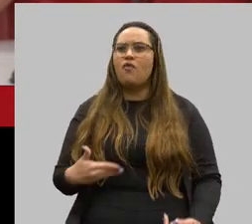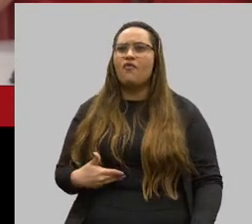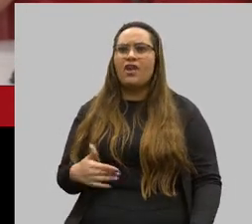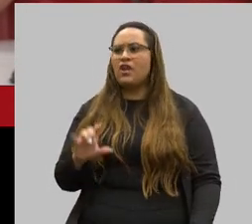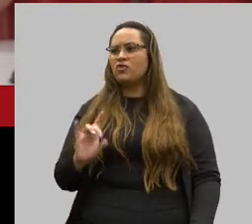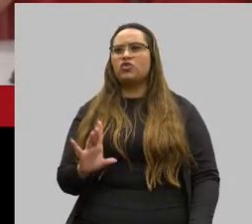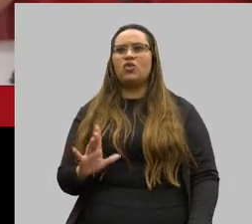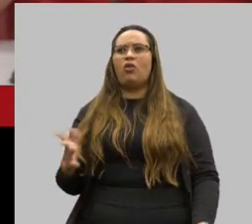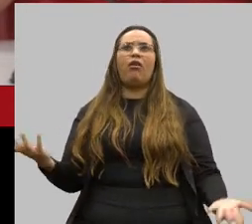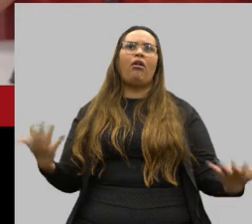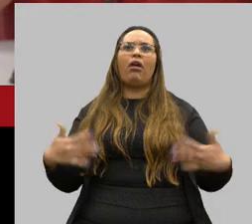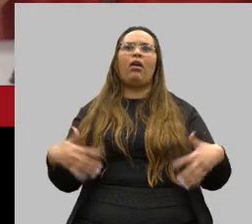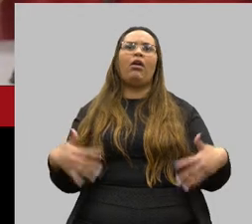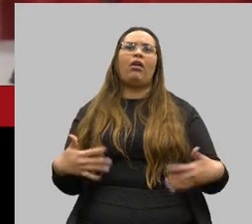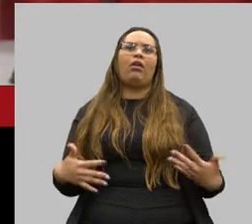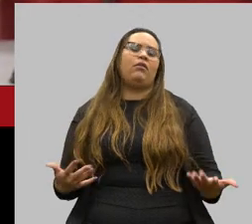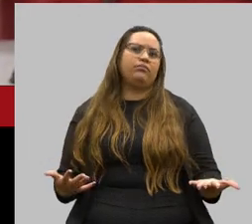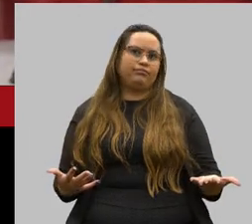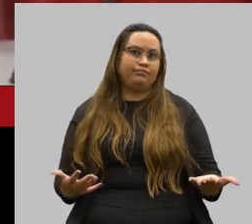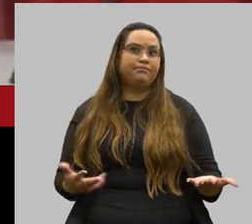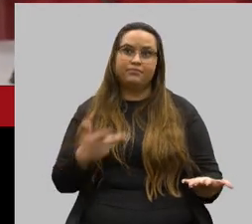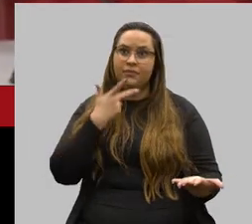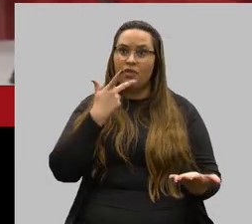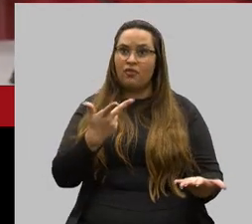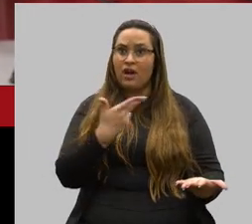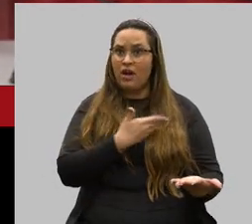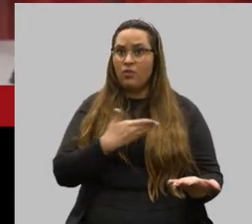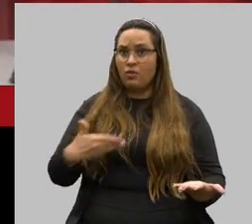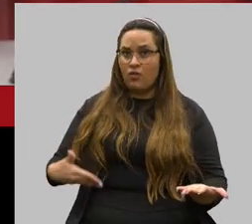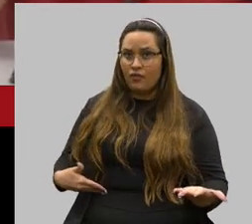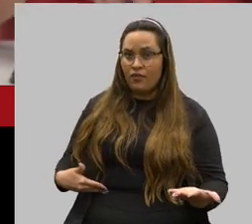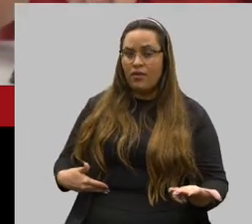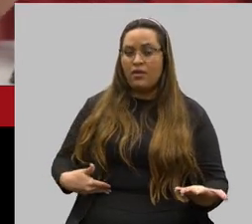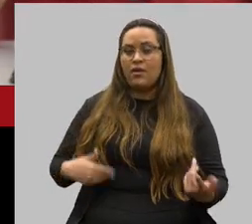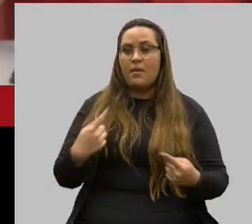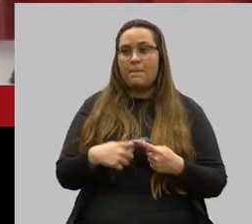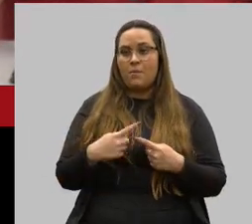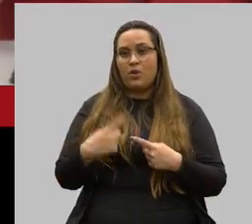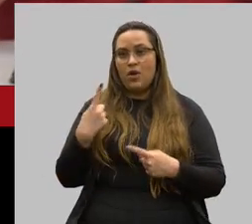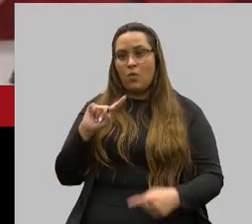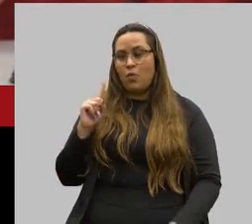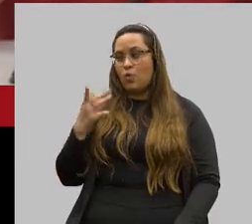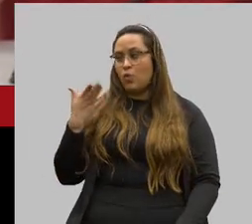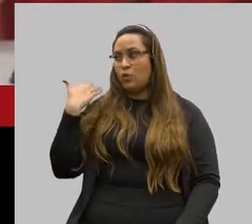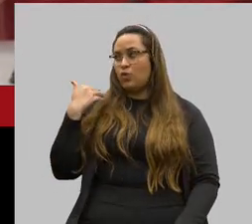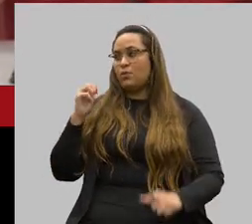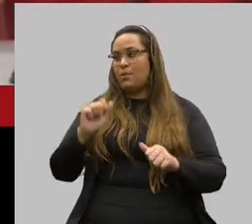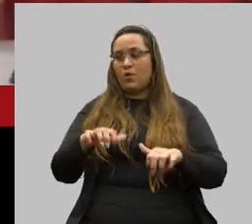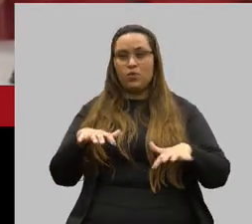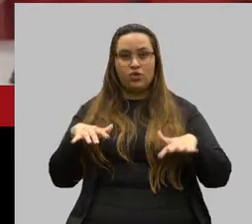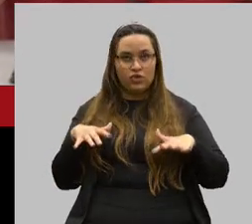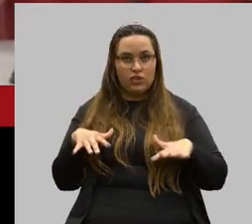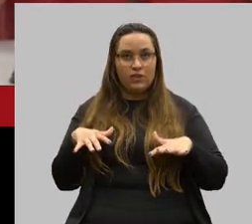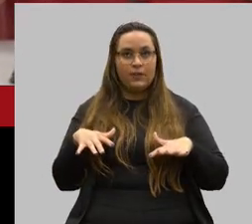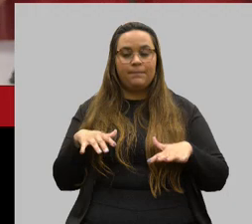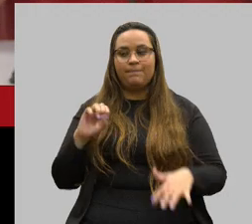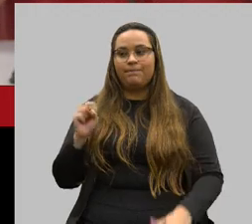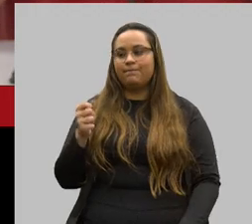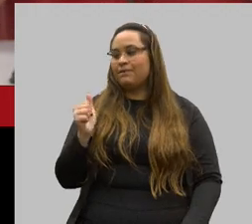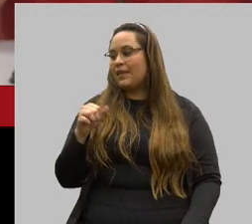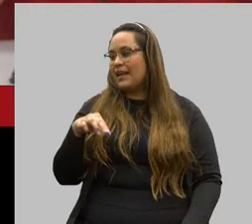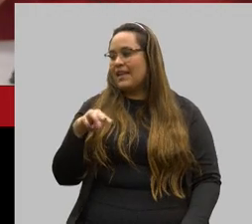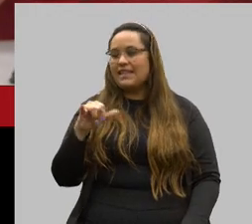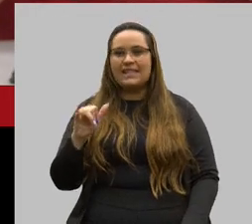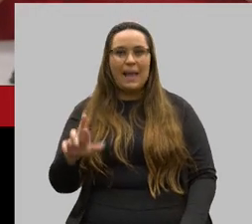barriga e eu vou falar aqui quando eu falo no governo porque nós tivemos a última audiência pública o sor Samir